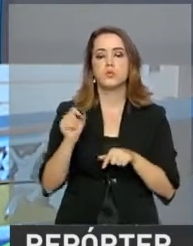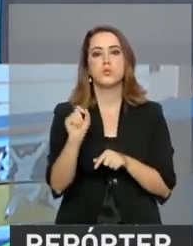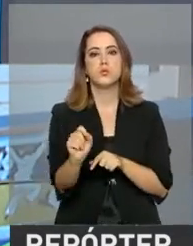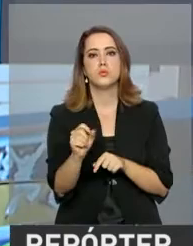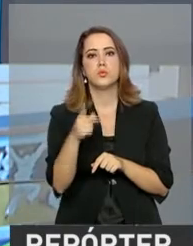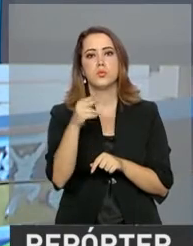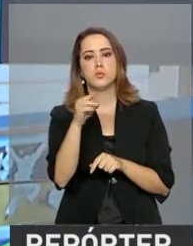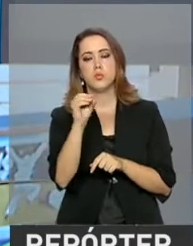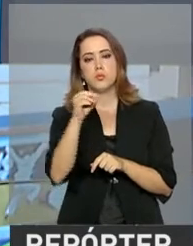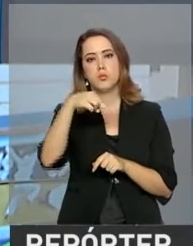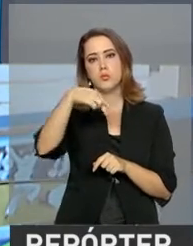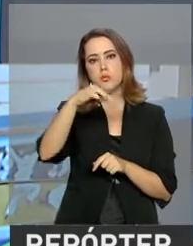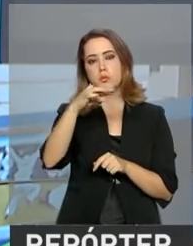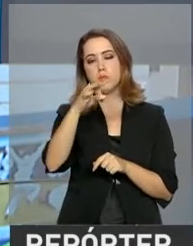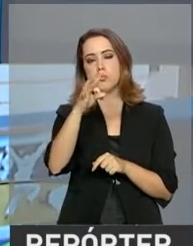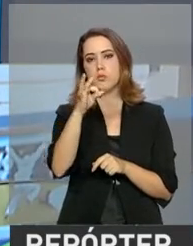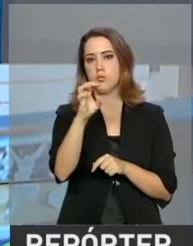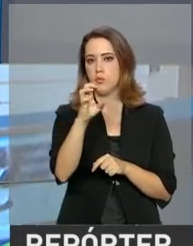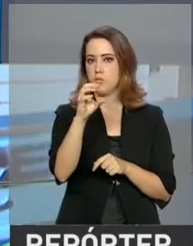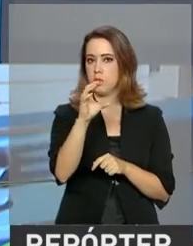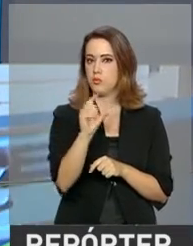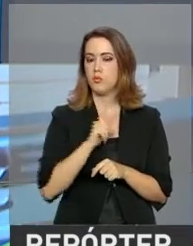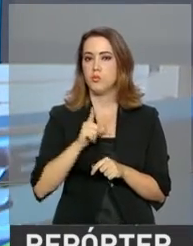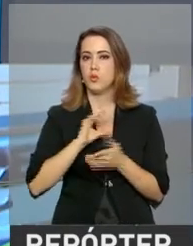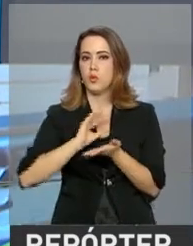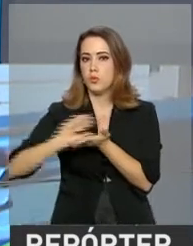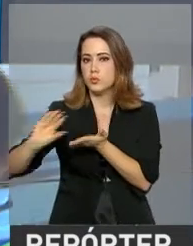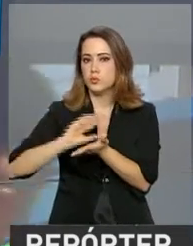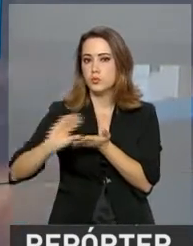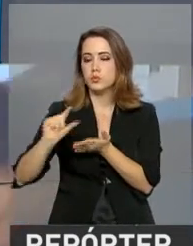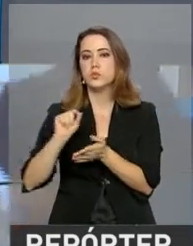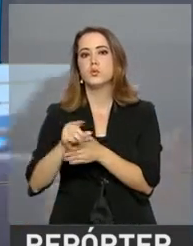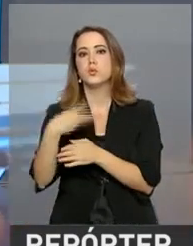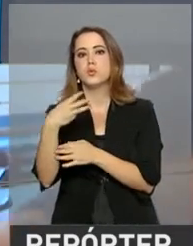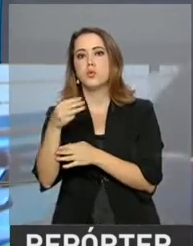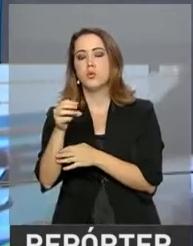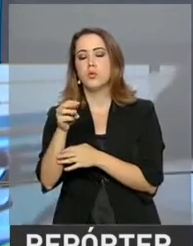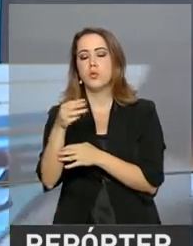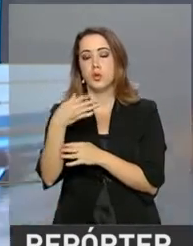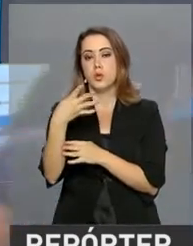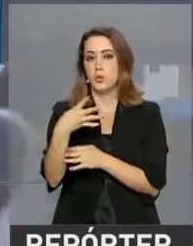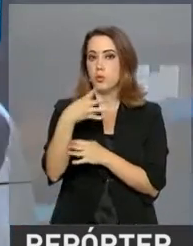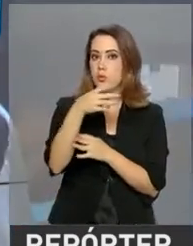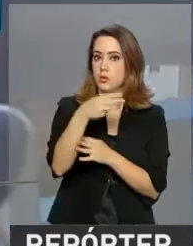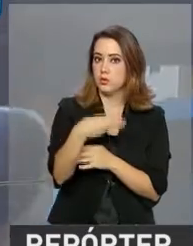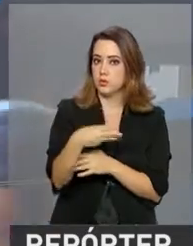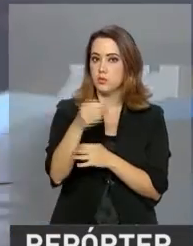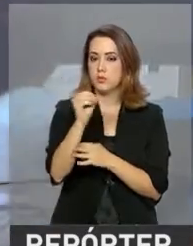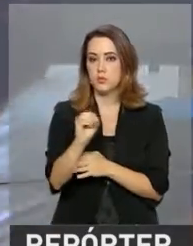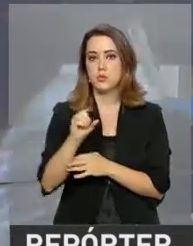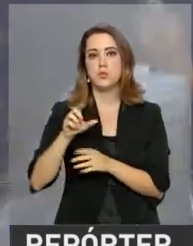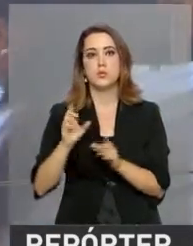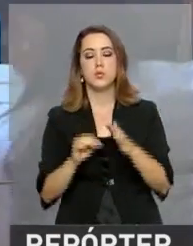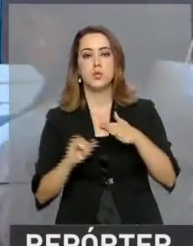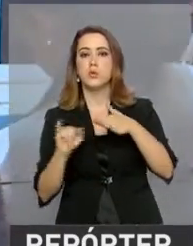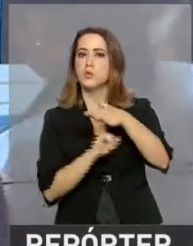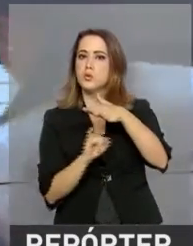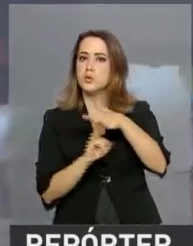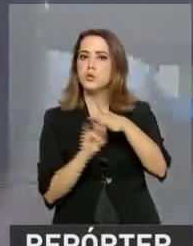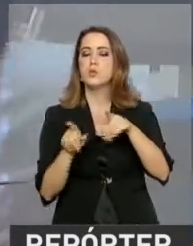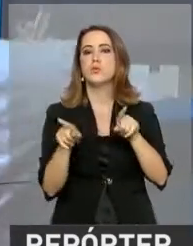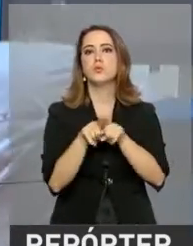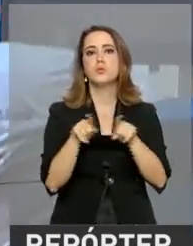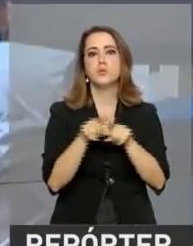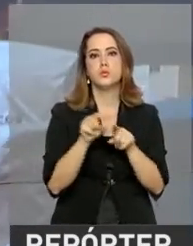os recursos liberados hoje pelo ministério da educação vou atender cerca de 430 instituições que oferecem cursos como institutos federais